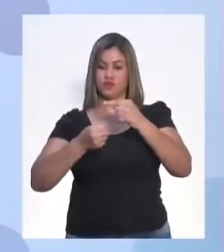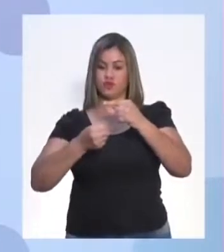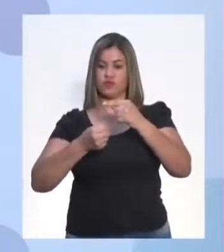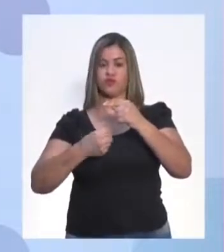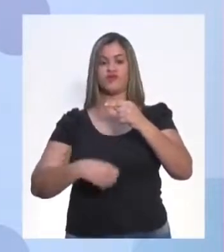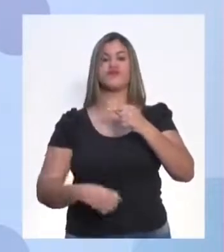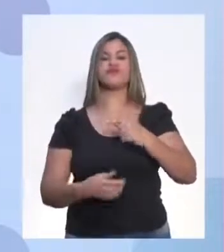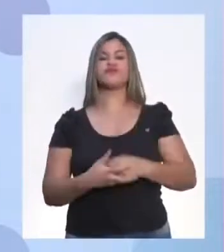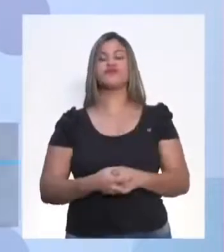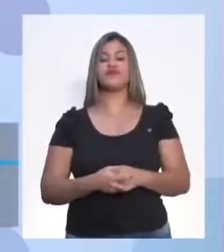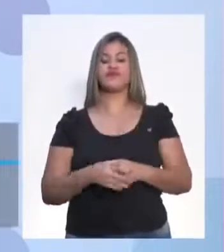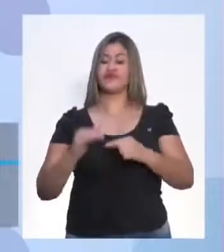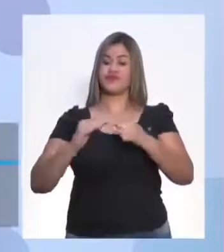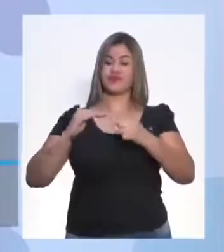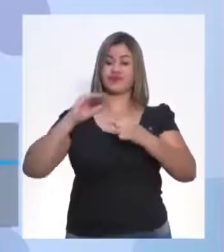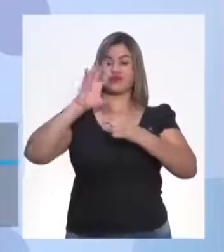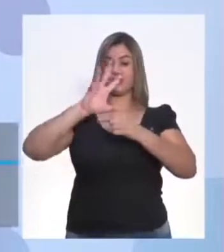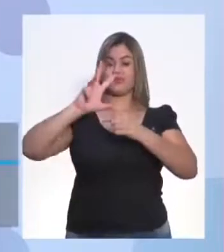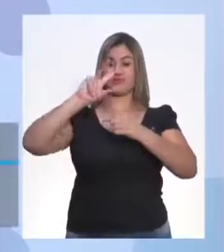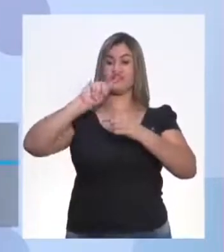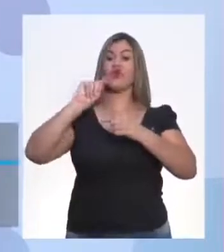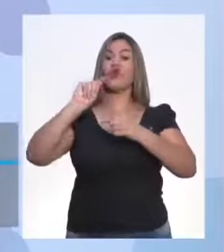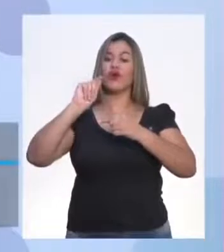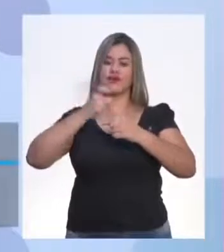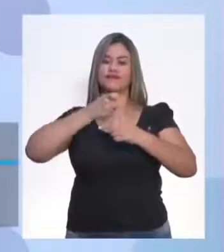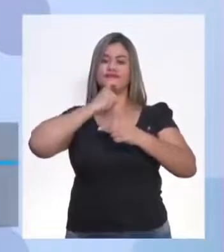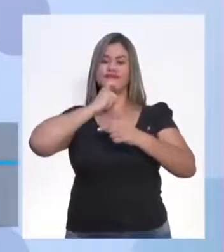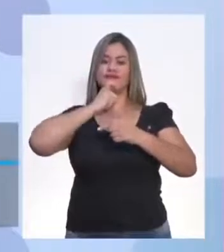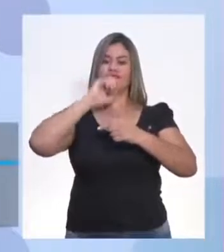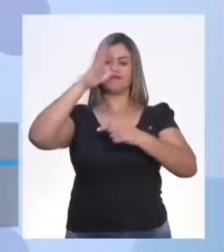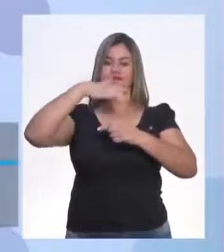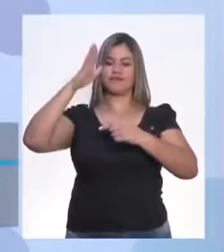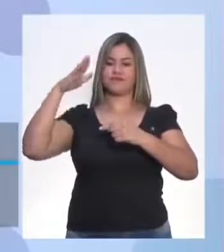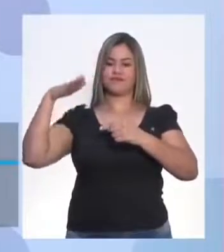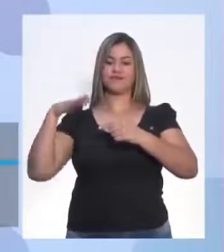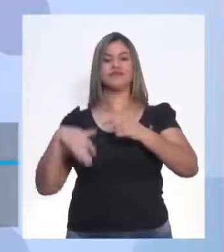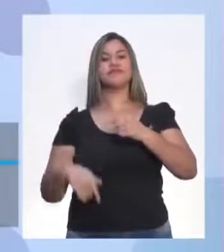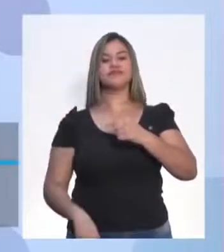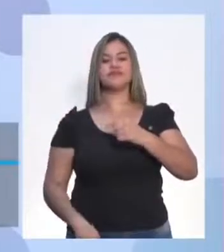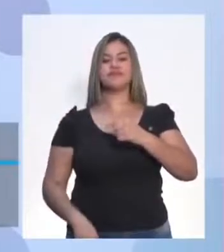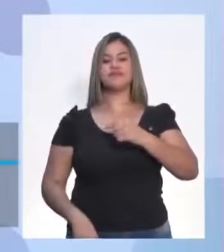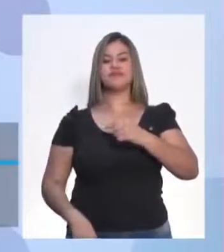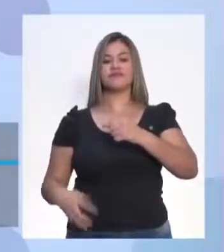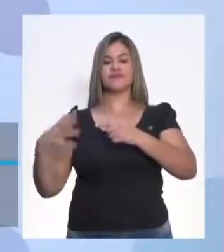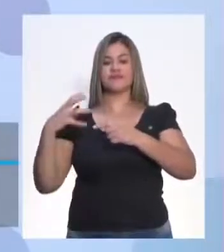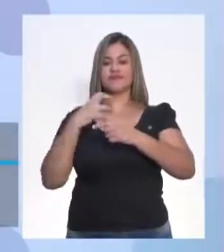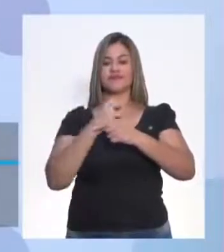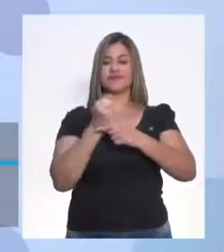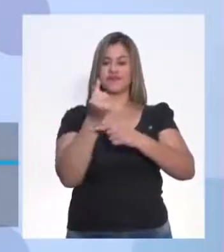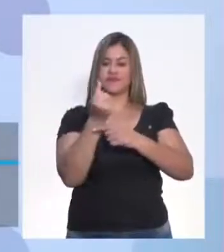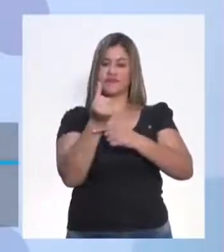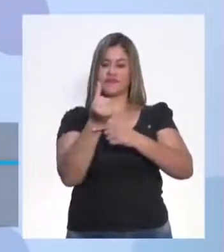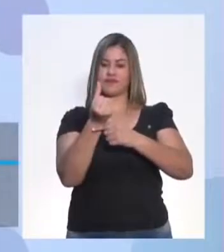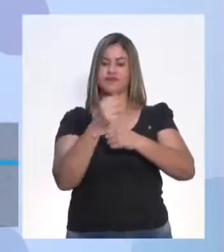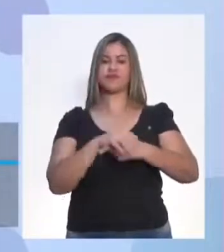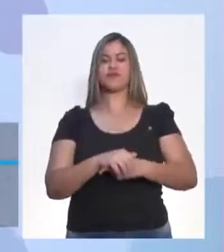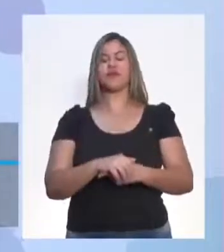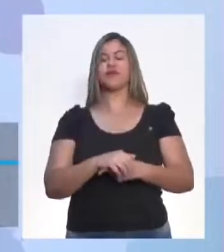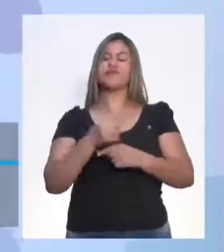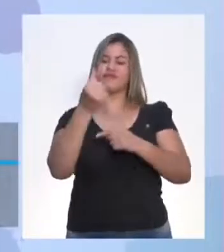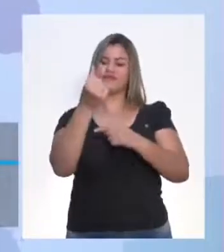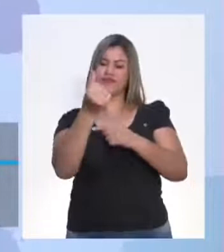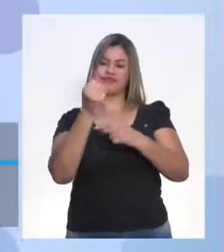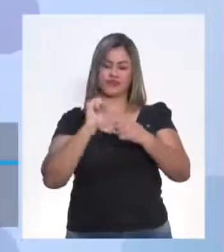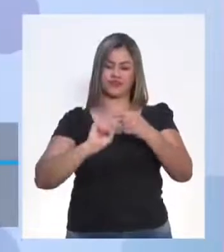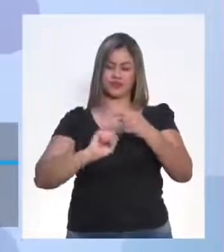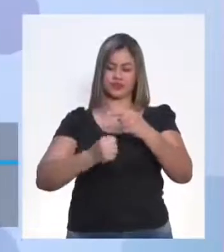8. Em cima, as partes pintadas de verde. 1, 2, 3, 4, 5, 6. 6